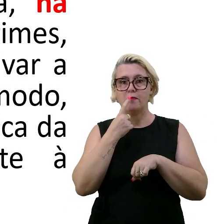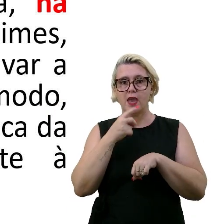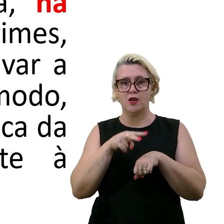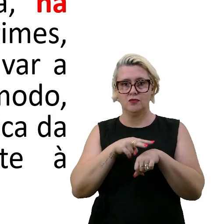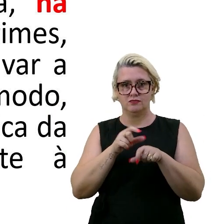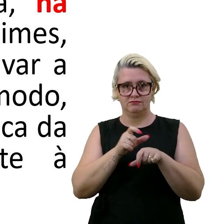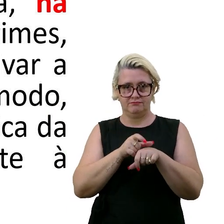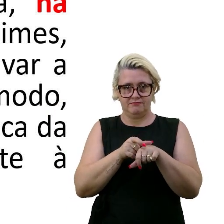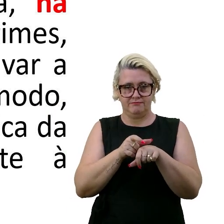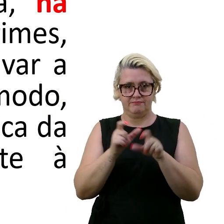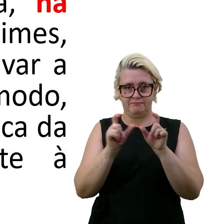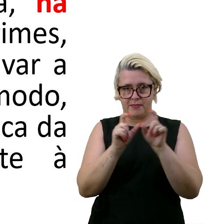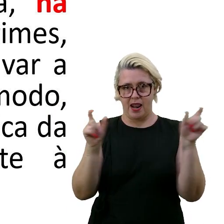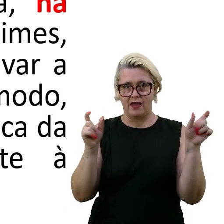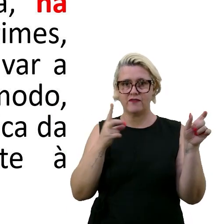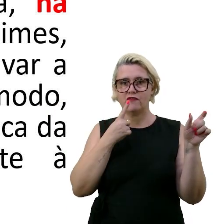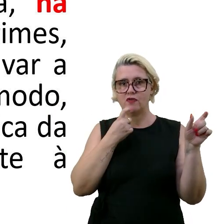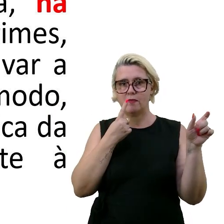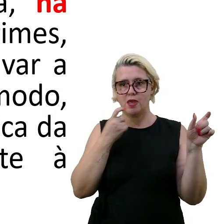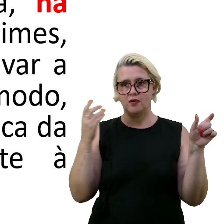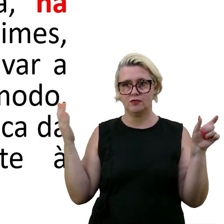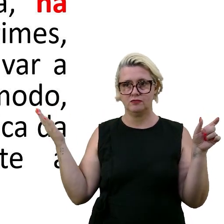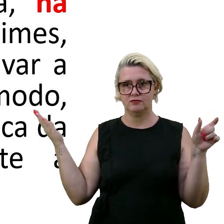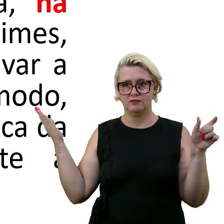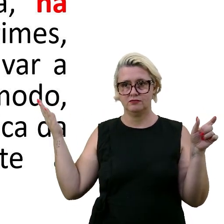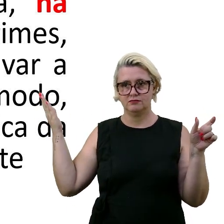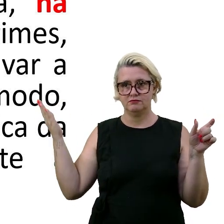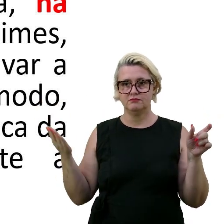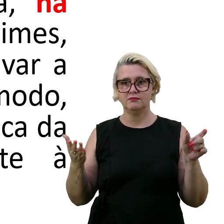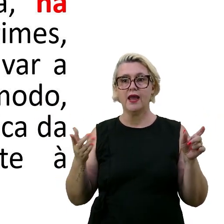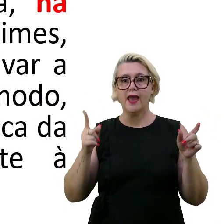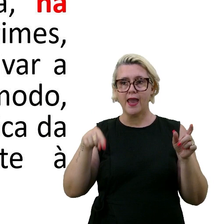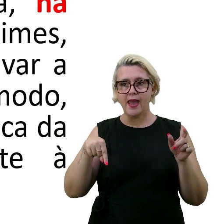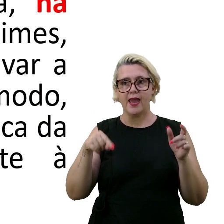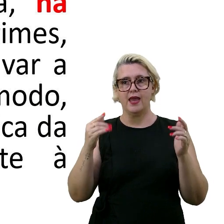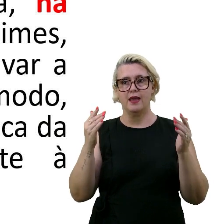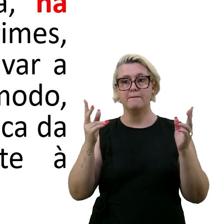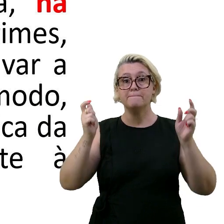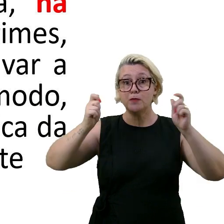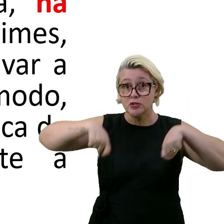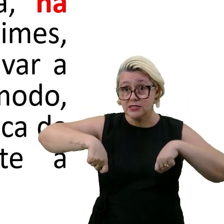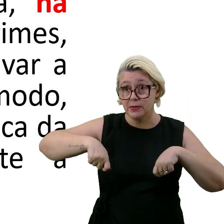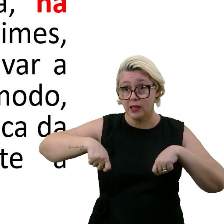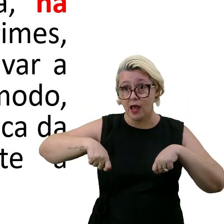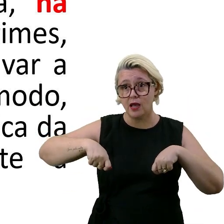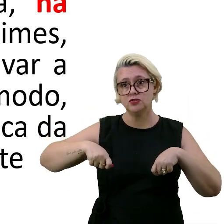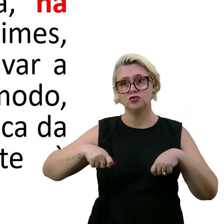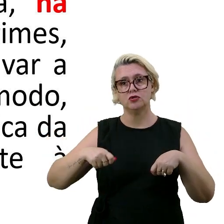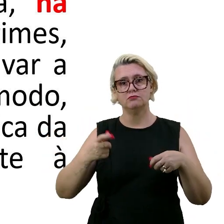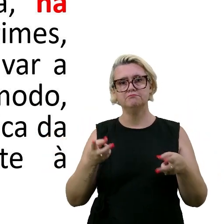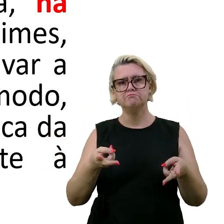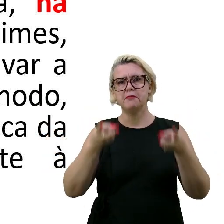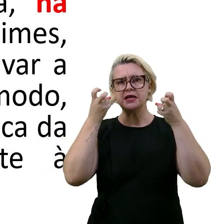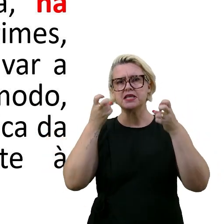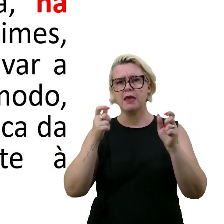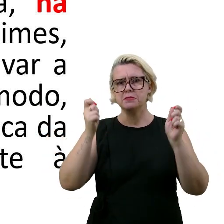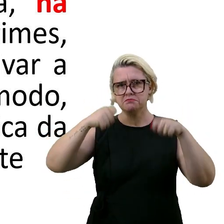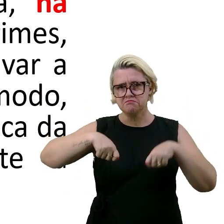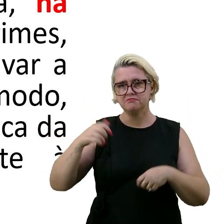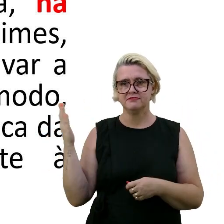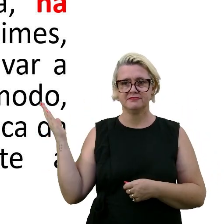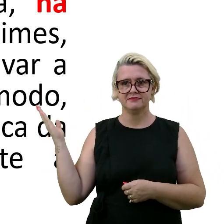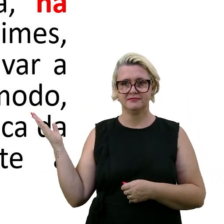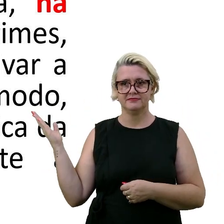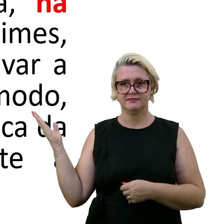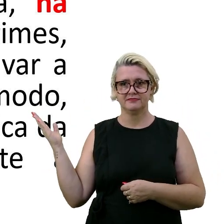de possibilidade. Olha, é possível perceber. Está na cara que está indicando possibilidade, né? E brechas